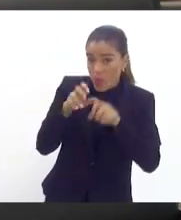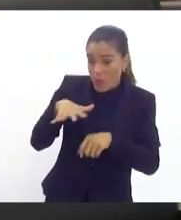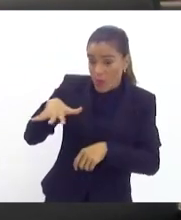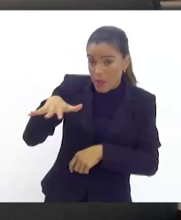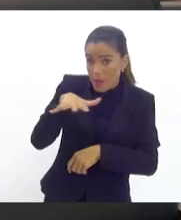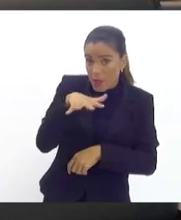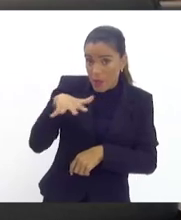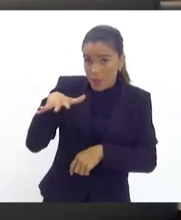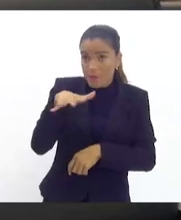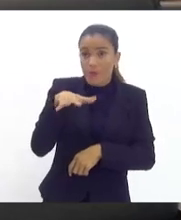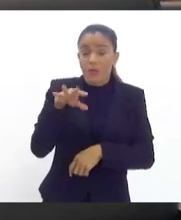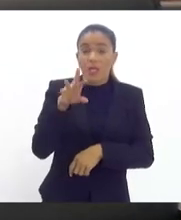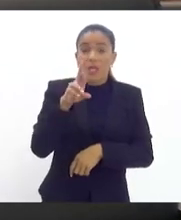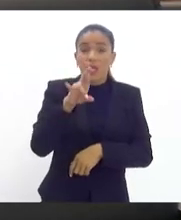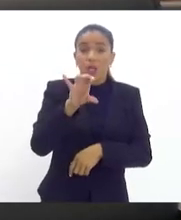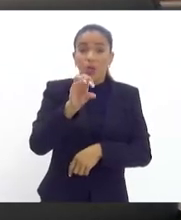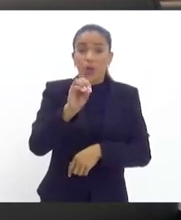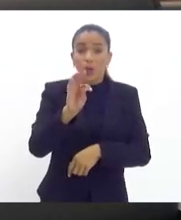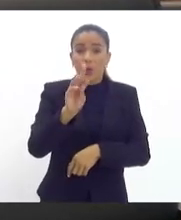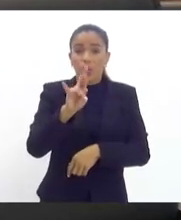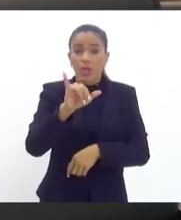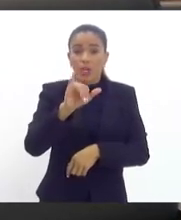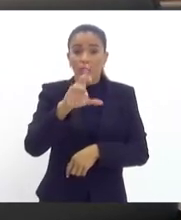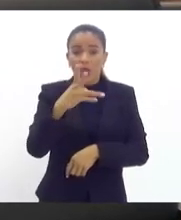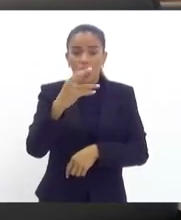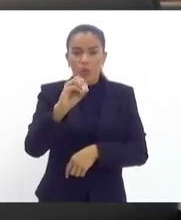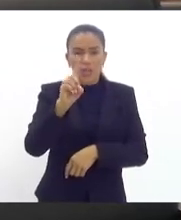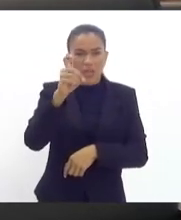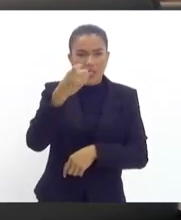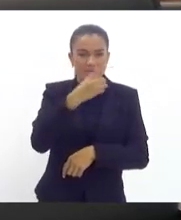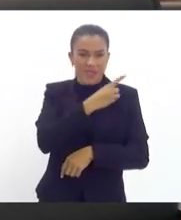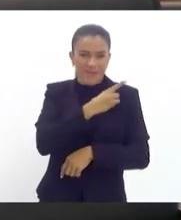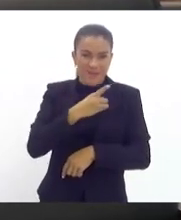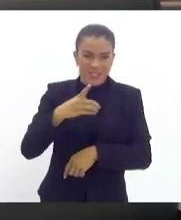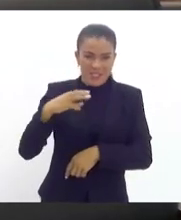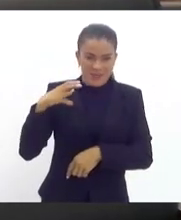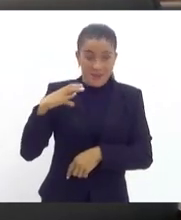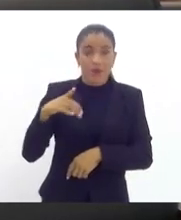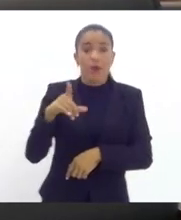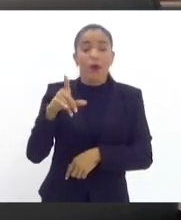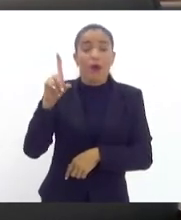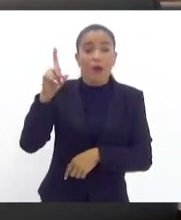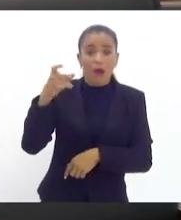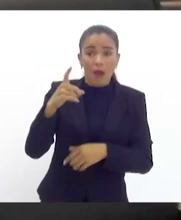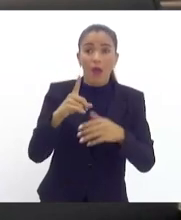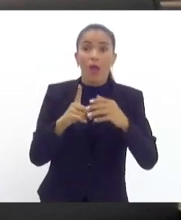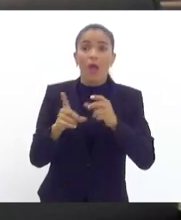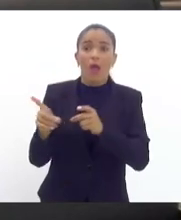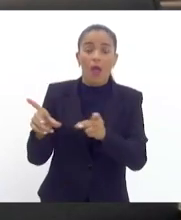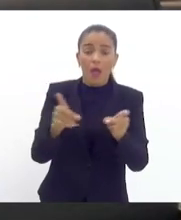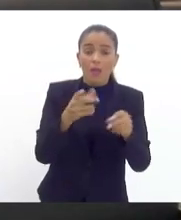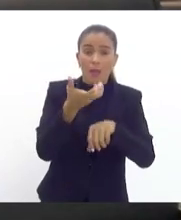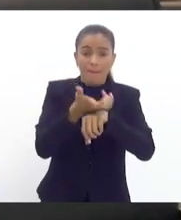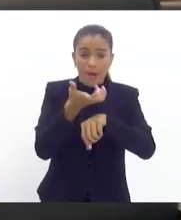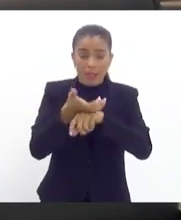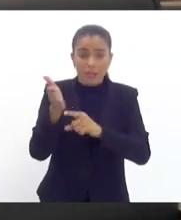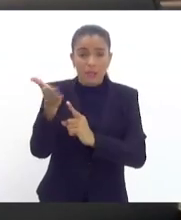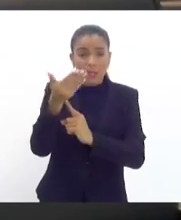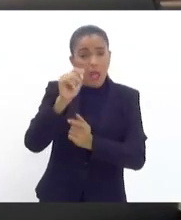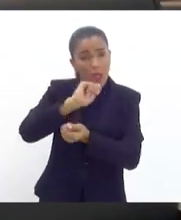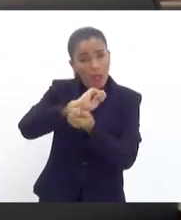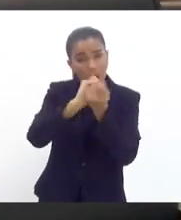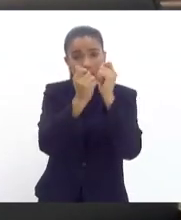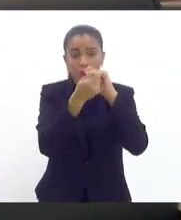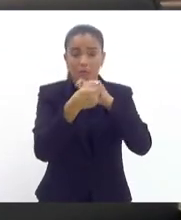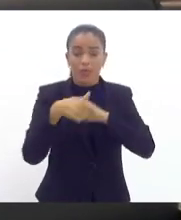Rio Trilhos na Praça da Bandeira onde era Defesa Civil a ideia dos moradores e Comerciantes do bairro da Praça Bandeira é transformar